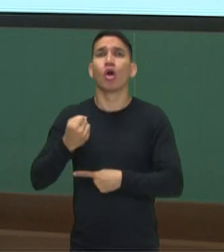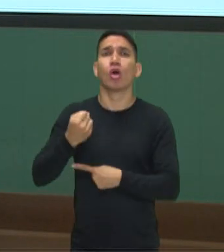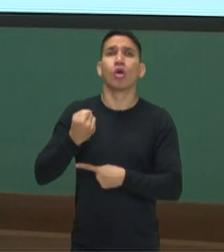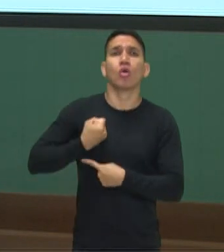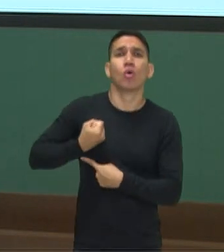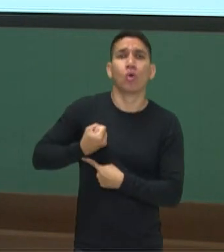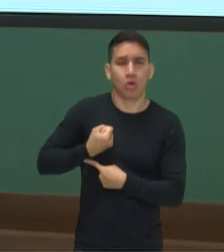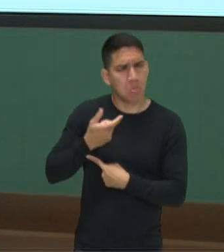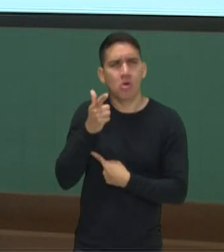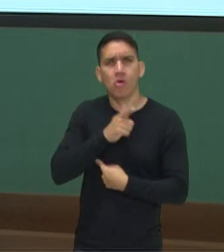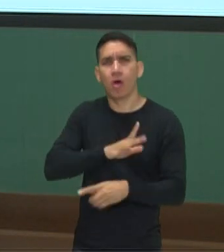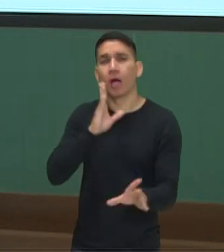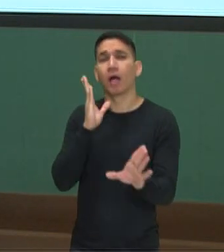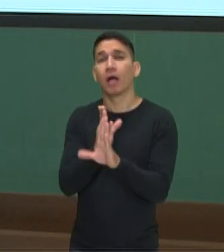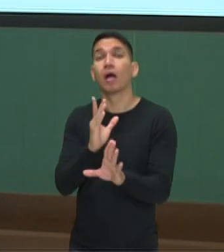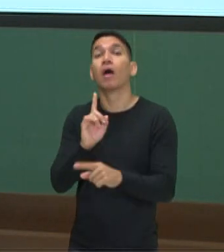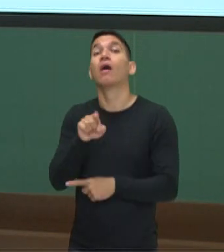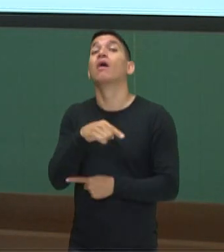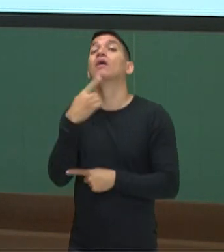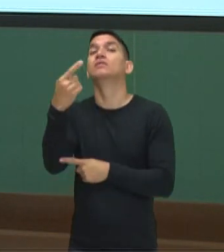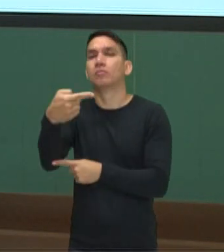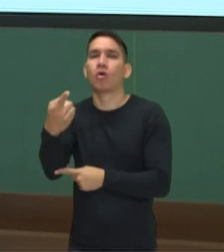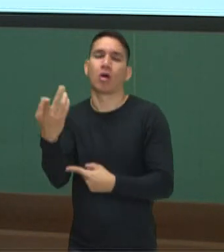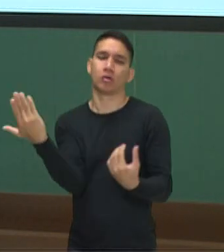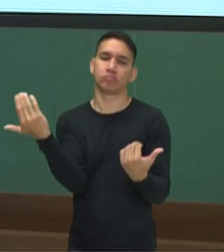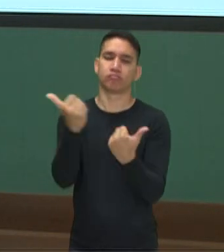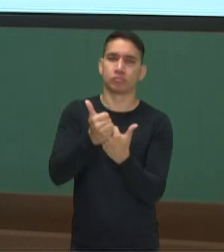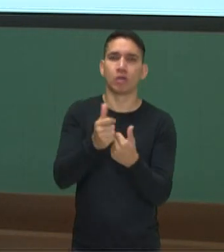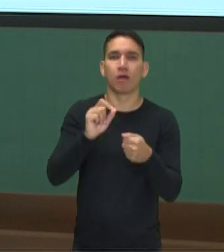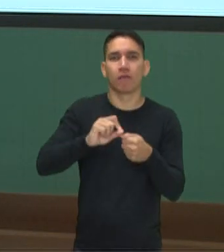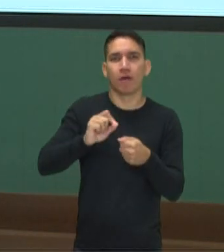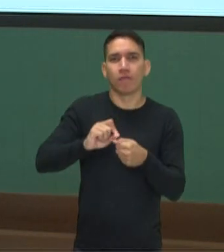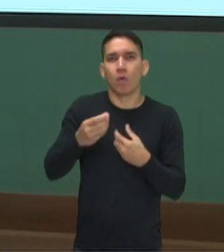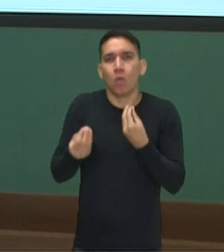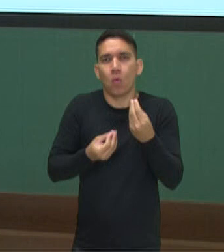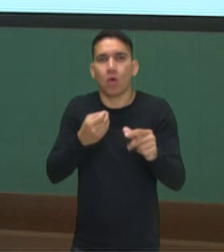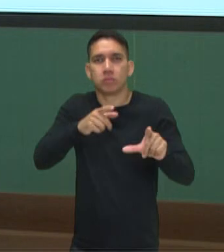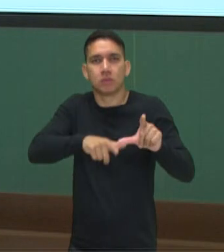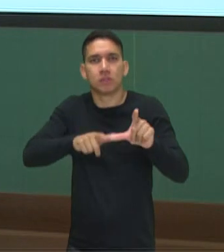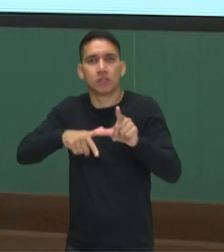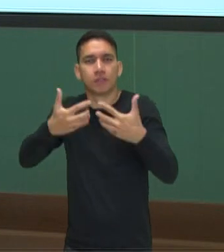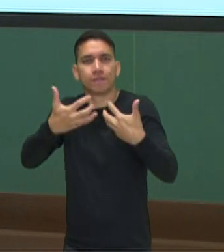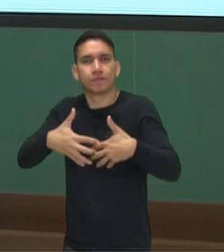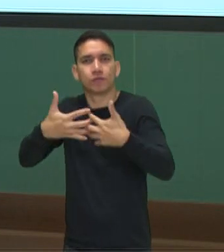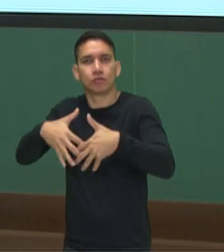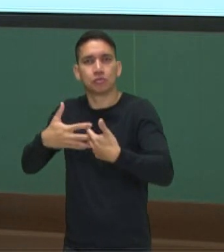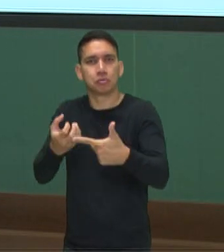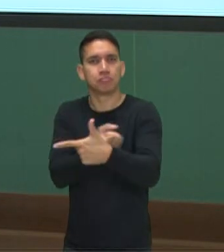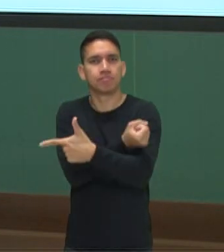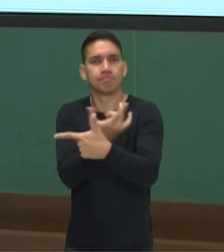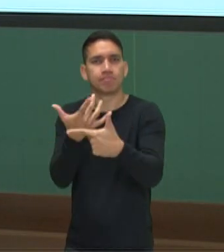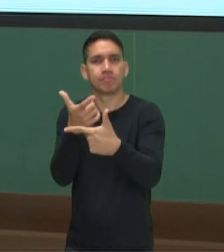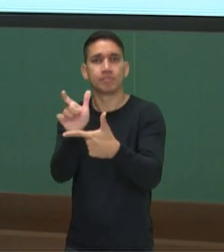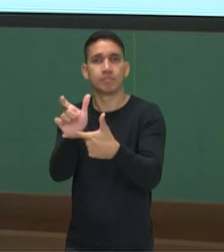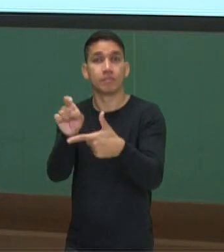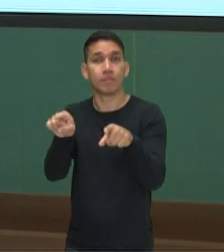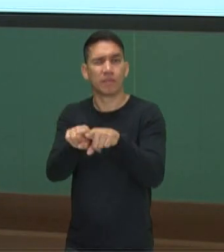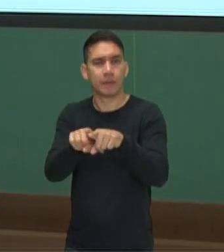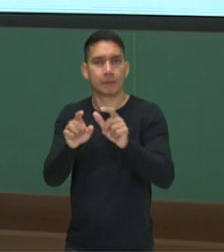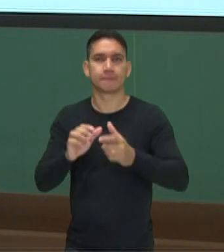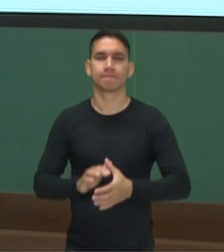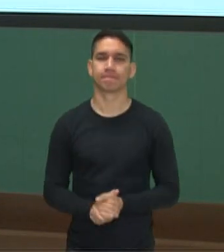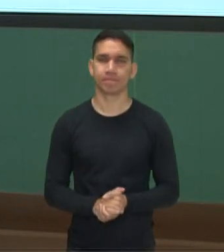vai chegar e depois você vê o processo de novo para colocar na álgebra, para colocar com as letrinhas nos monômios e polinômios, tá?